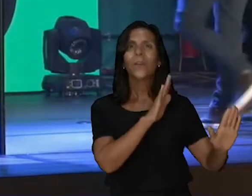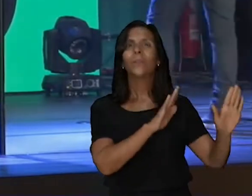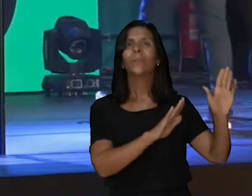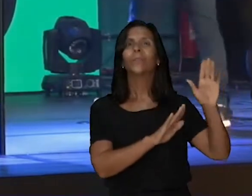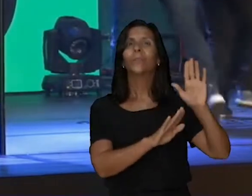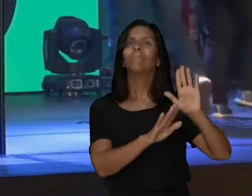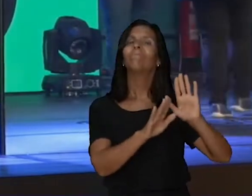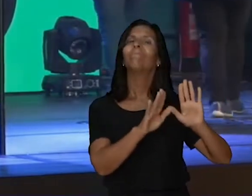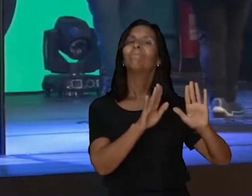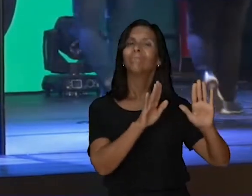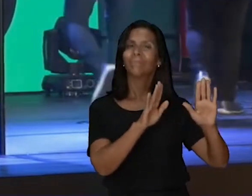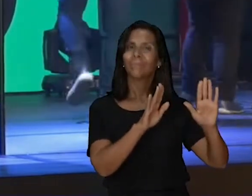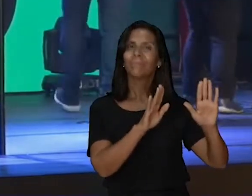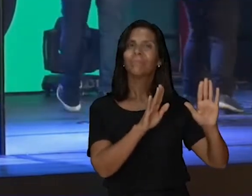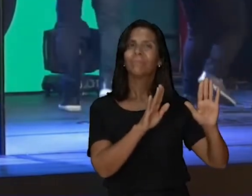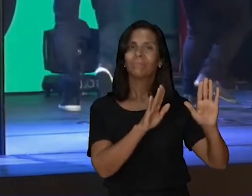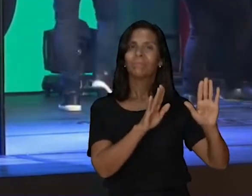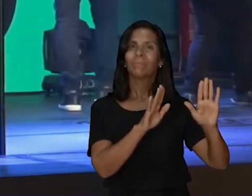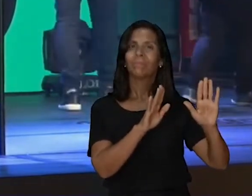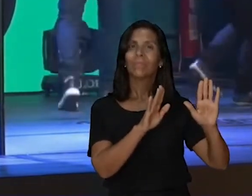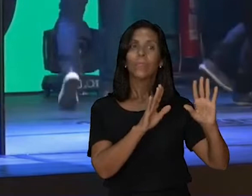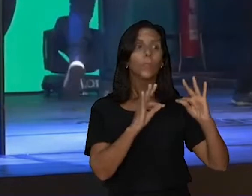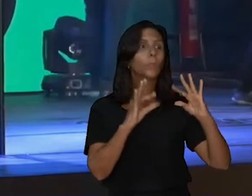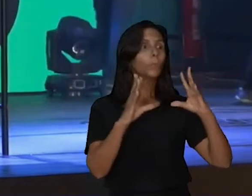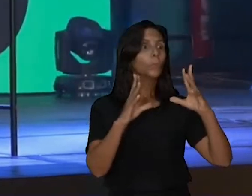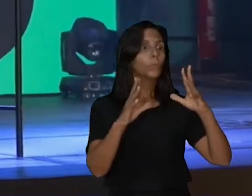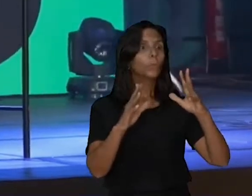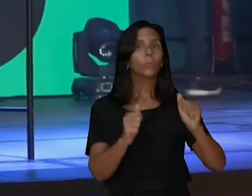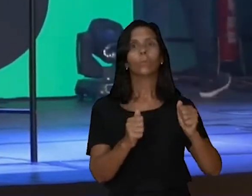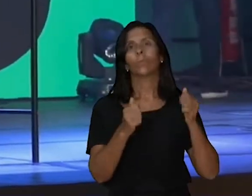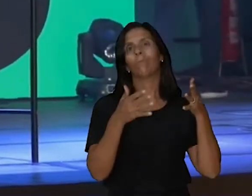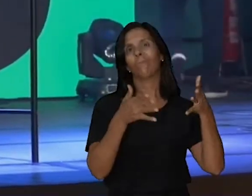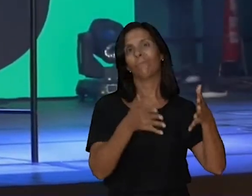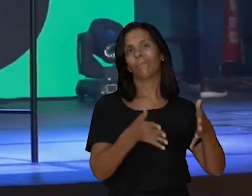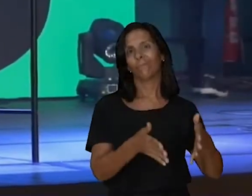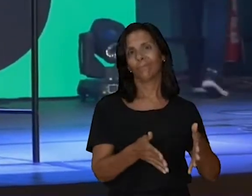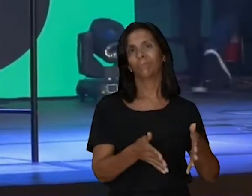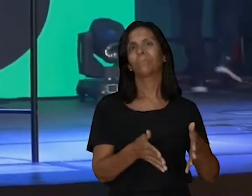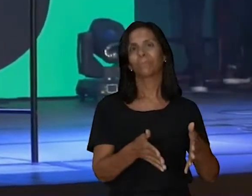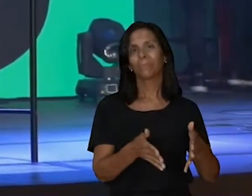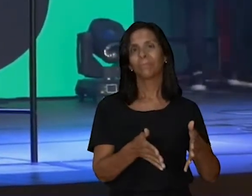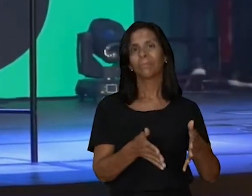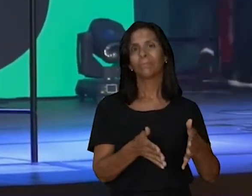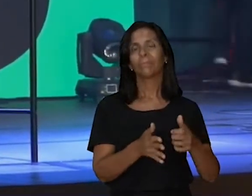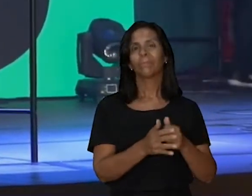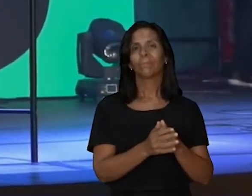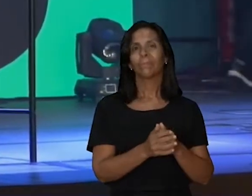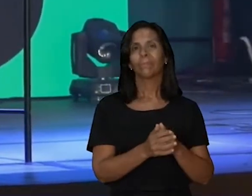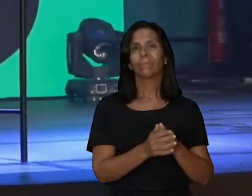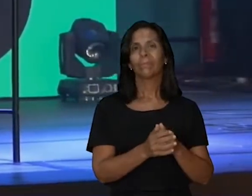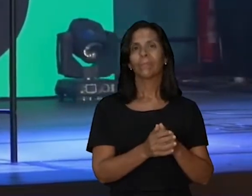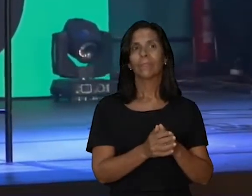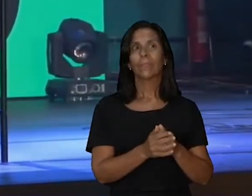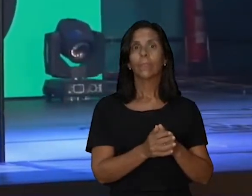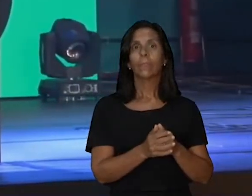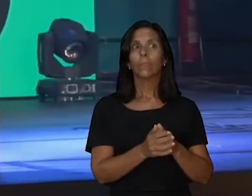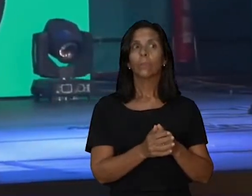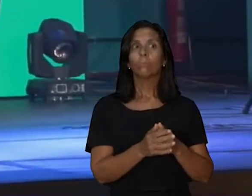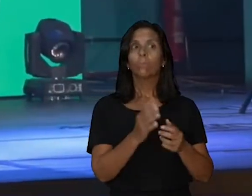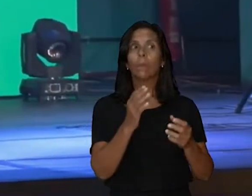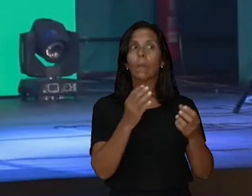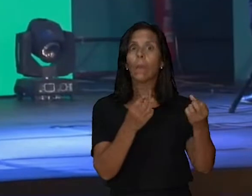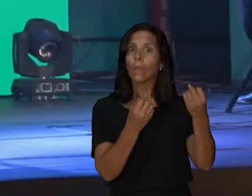comum, que atingisse todos, e que nos ensinasse ou nos lembrasse,